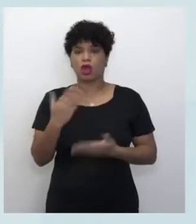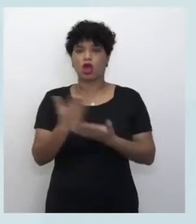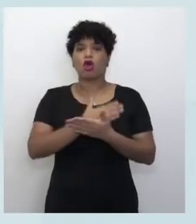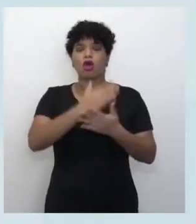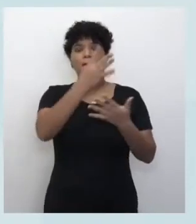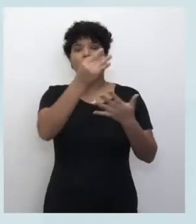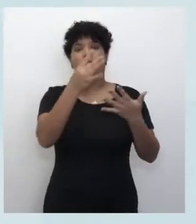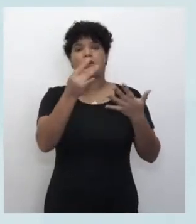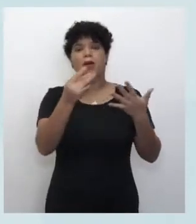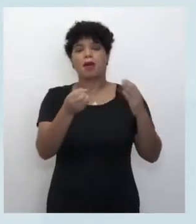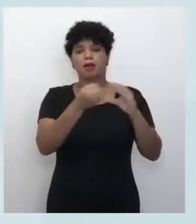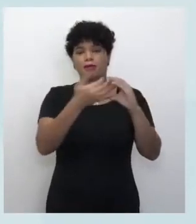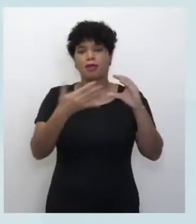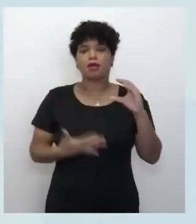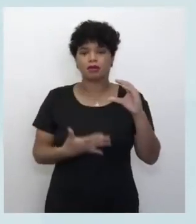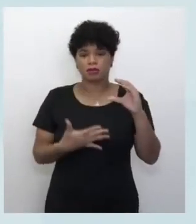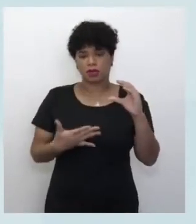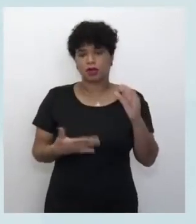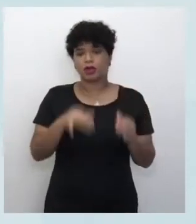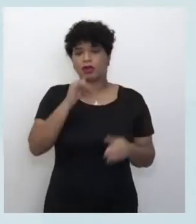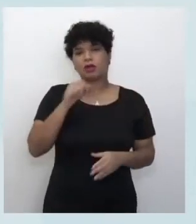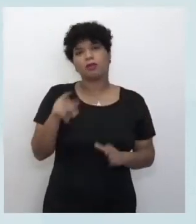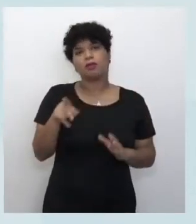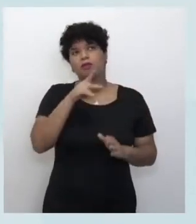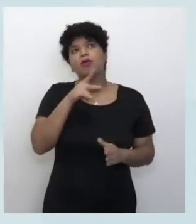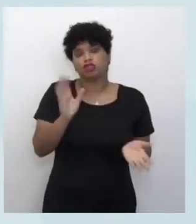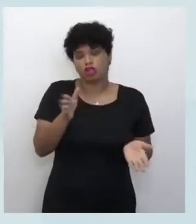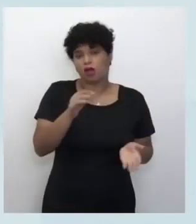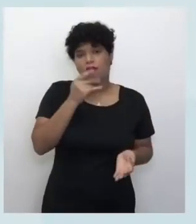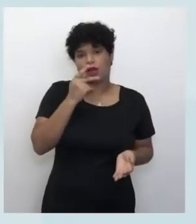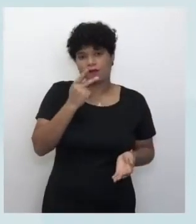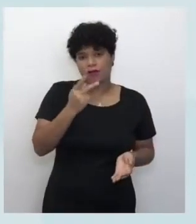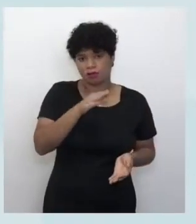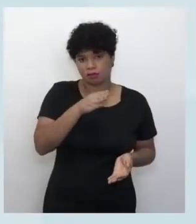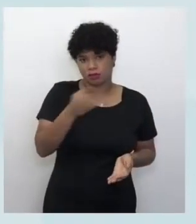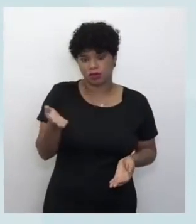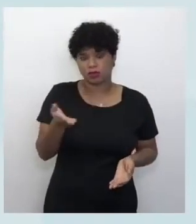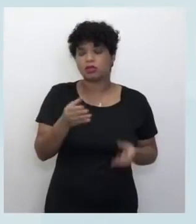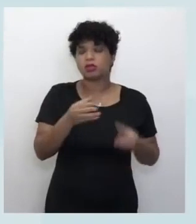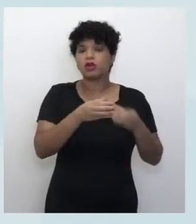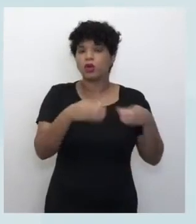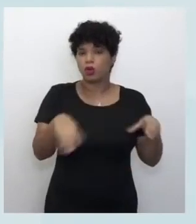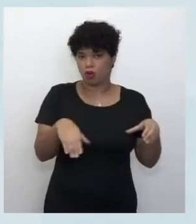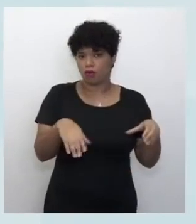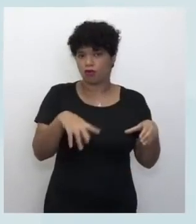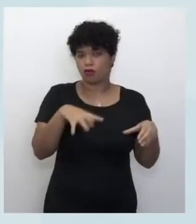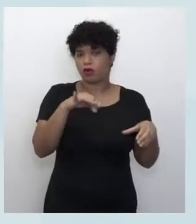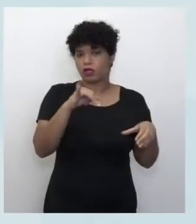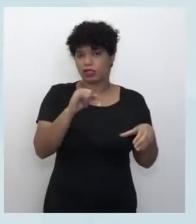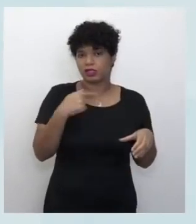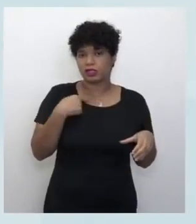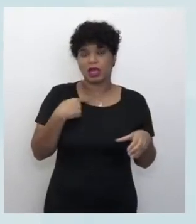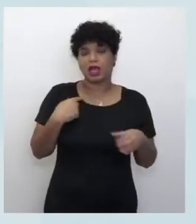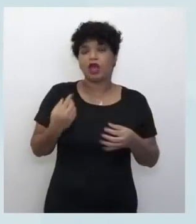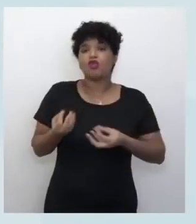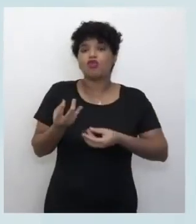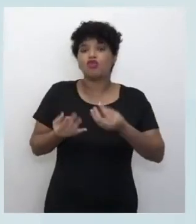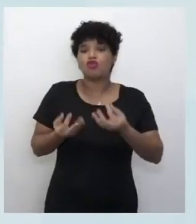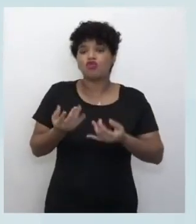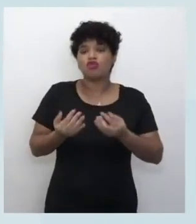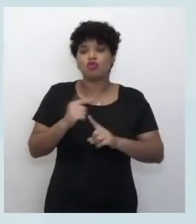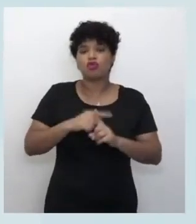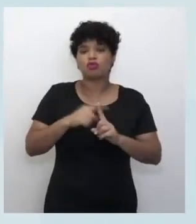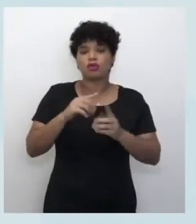compostos, né, exemplo aí do ovo, por exemplo, se você pegar, né, o ovo cru, ele tem um certo aspecto,